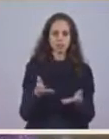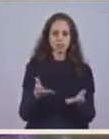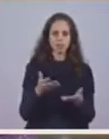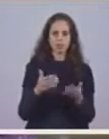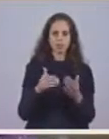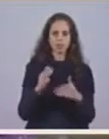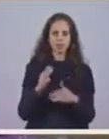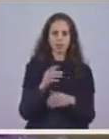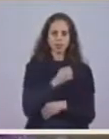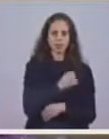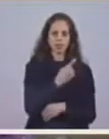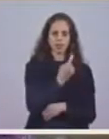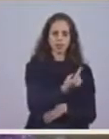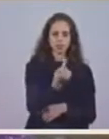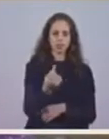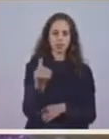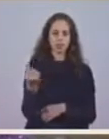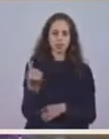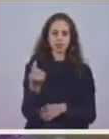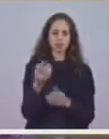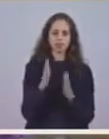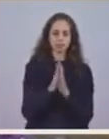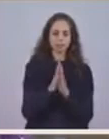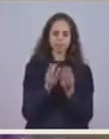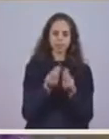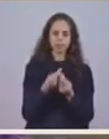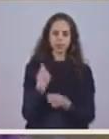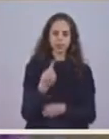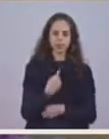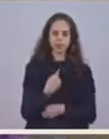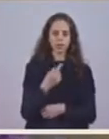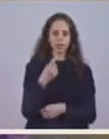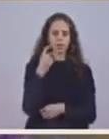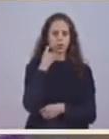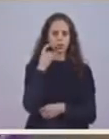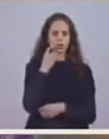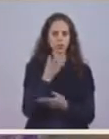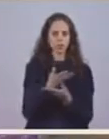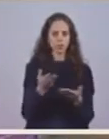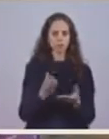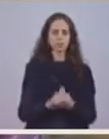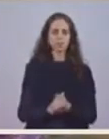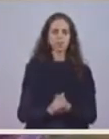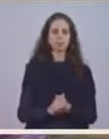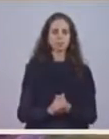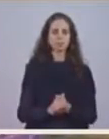passar pela nossa casa e em celebrar conosco a Páscoa.